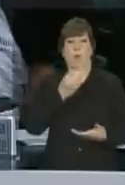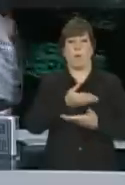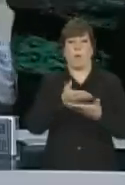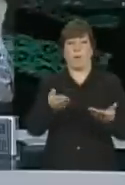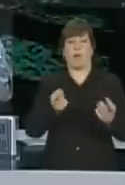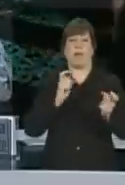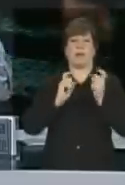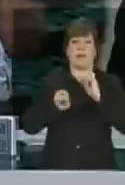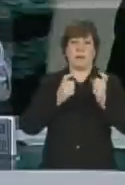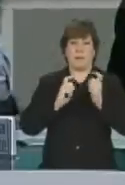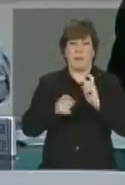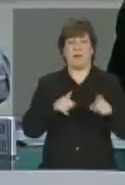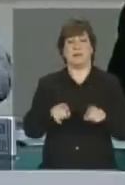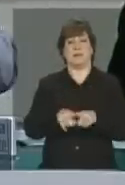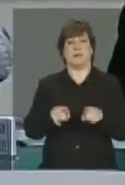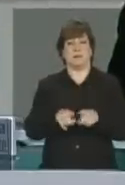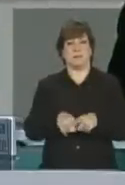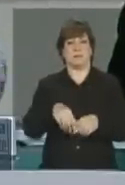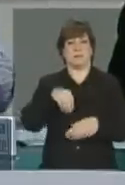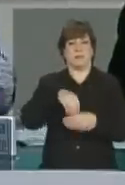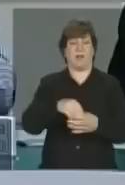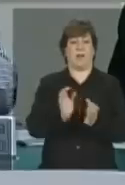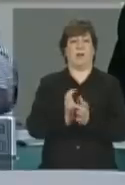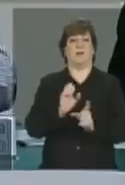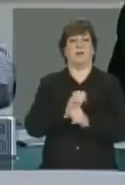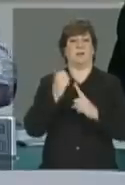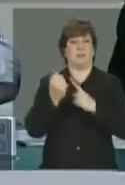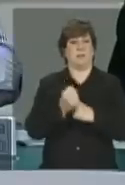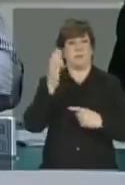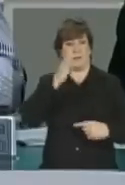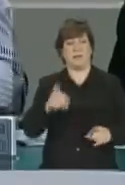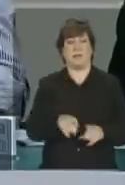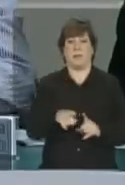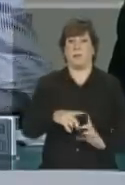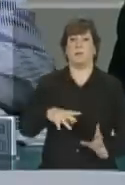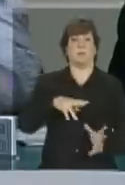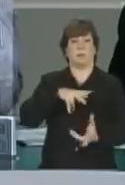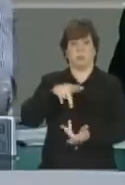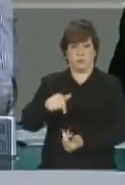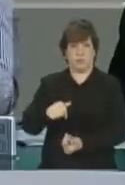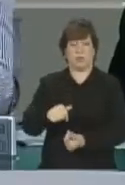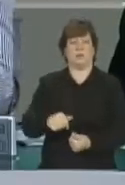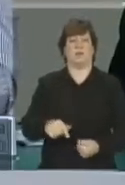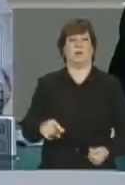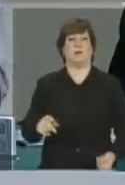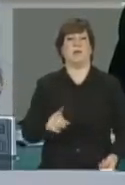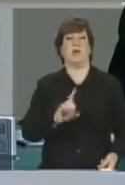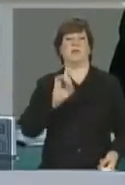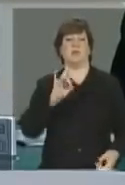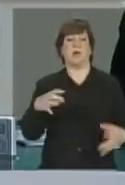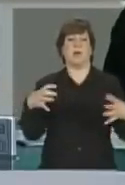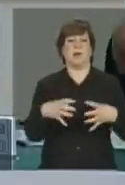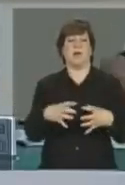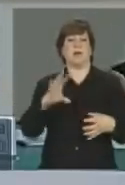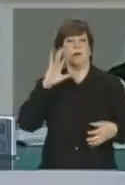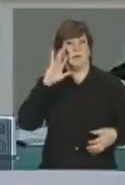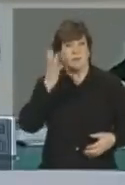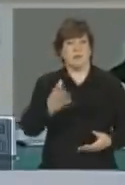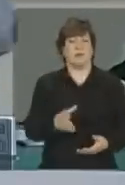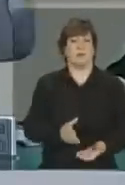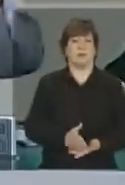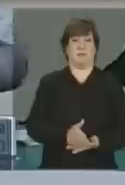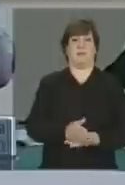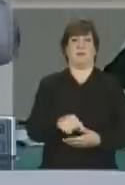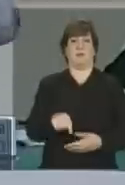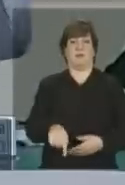o engajamento, não só da sociedade brasileira, mas na sociedade global, planetária, particularmente não só naquilo para influenciar, tomar a decisão da conferência,